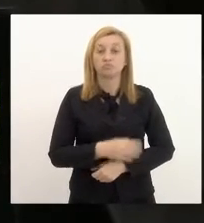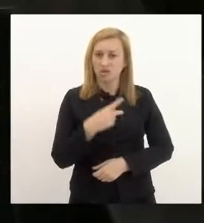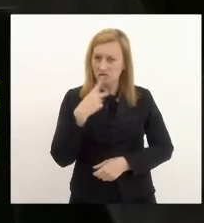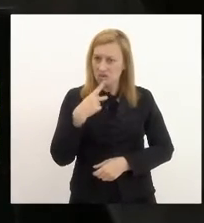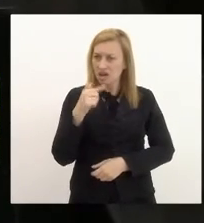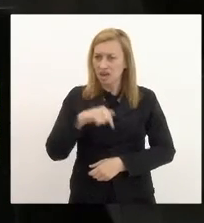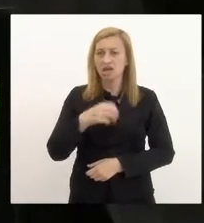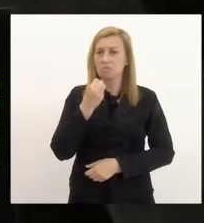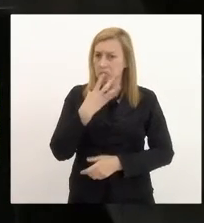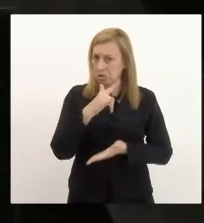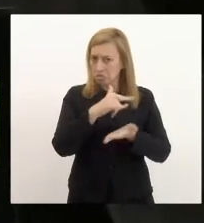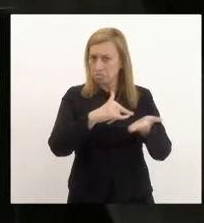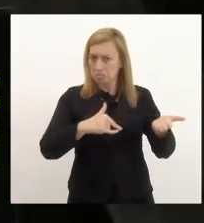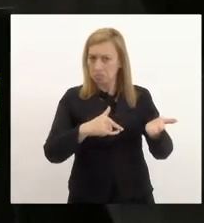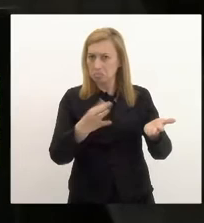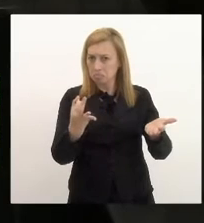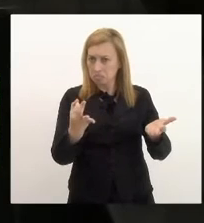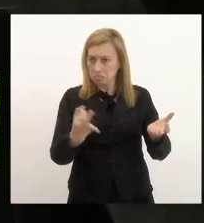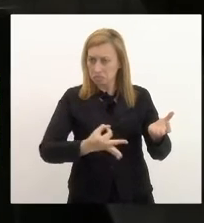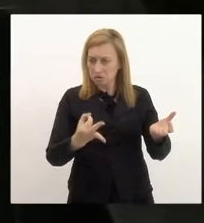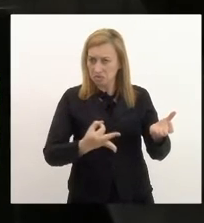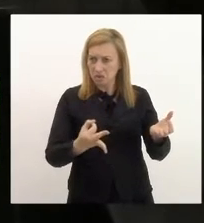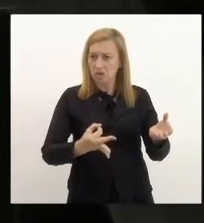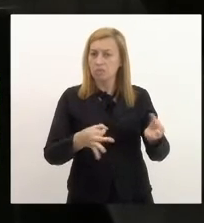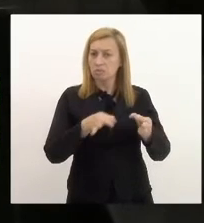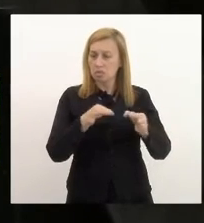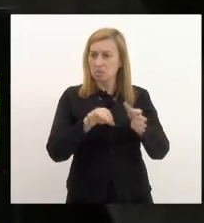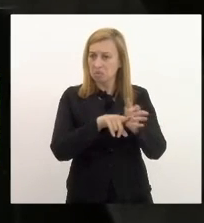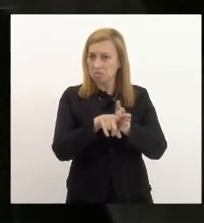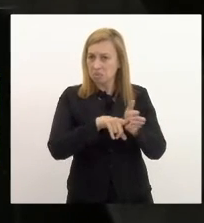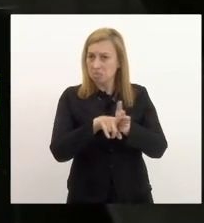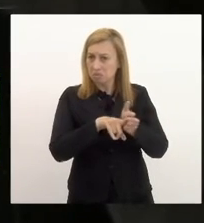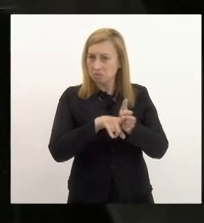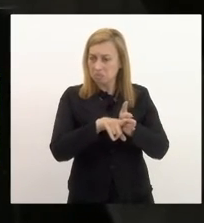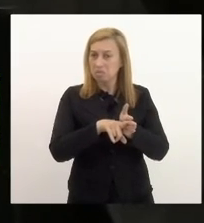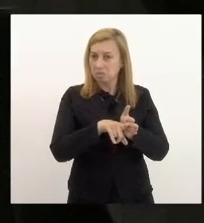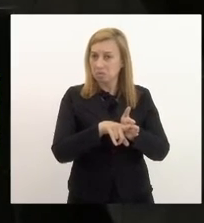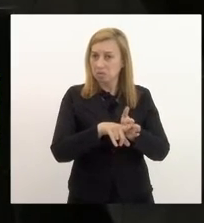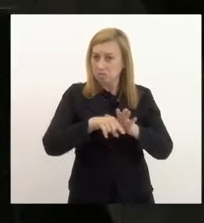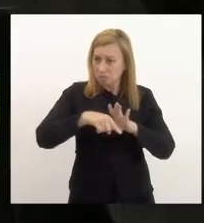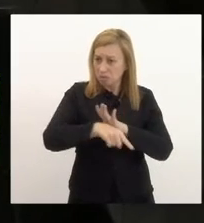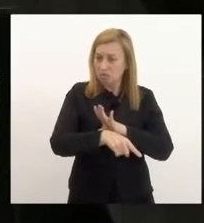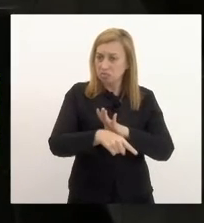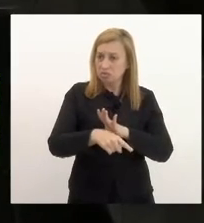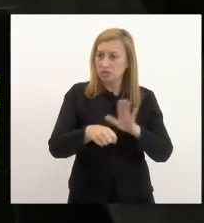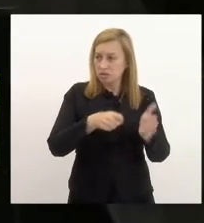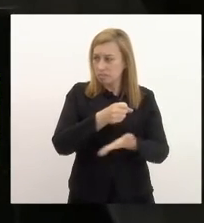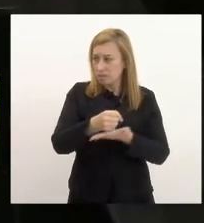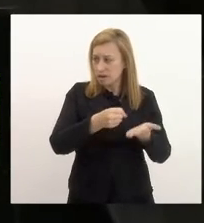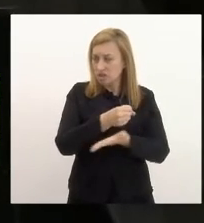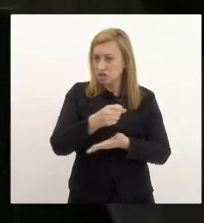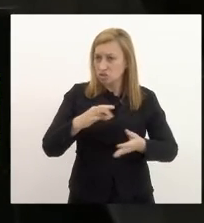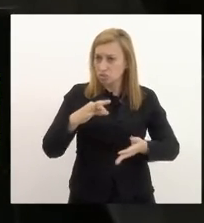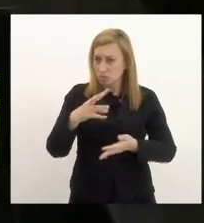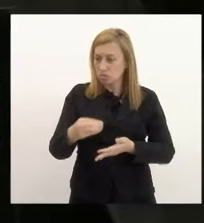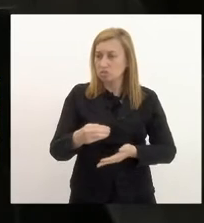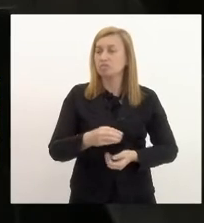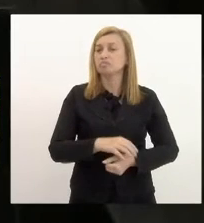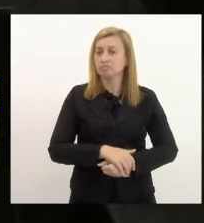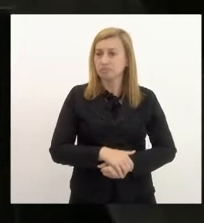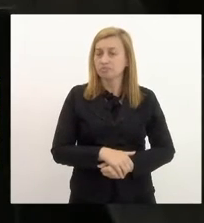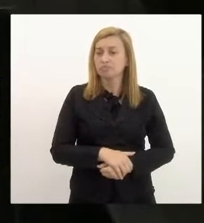dizer publicamente documento muito bem feito em vários elementos de análise a meu ver Element analysis bem bem fundamentado e a gente tem